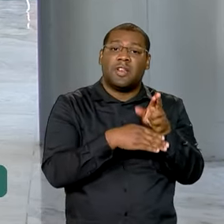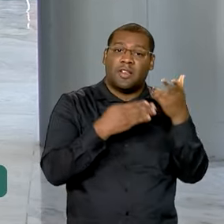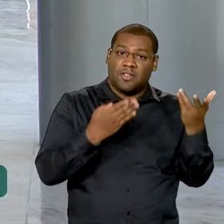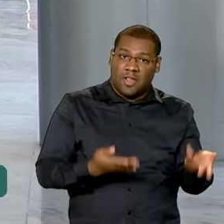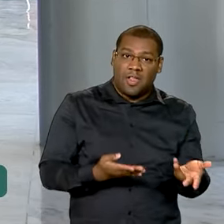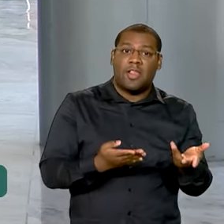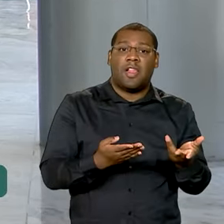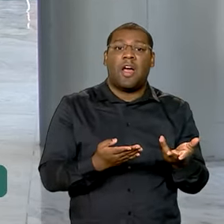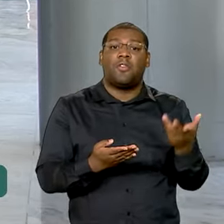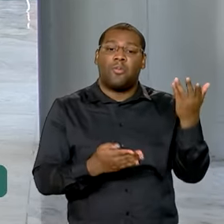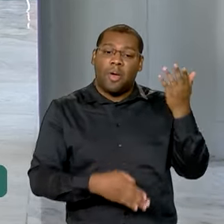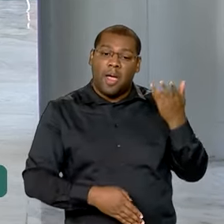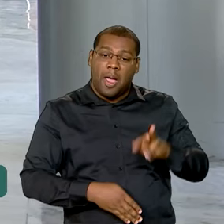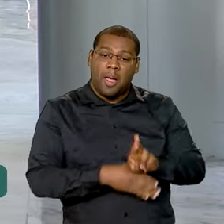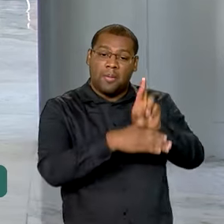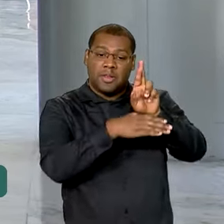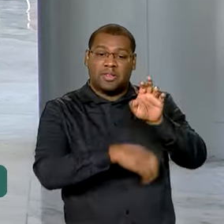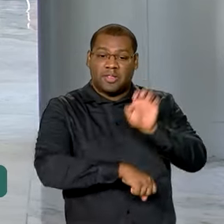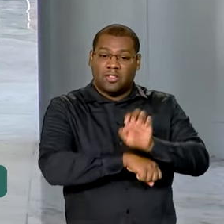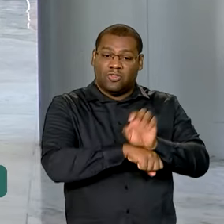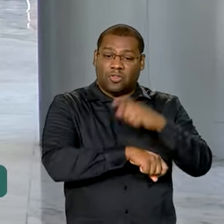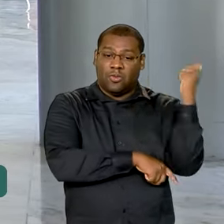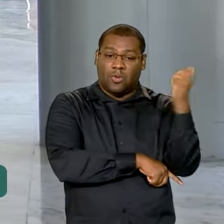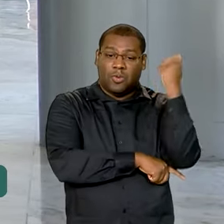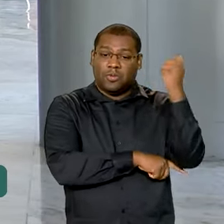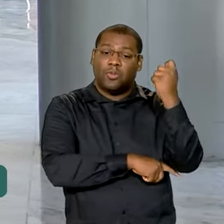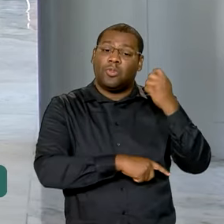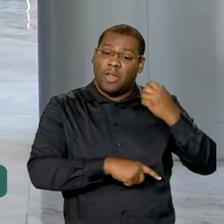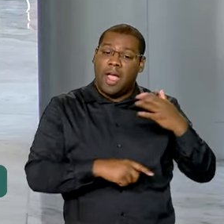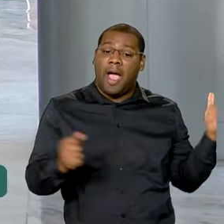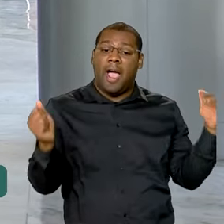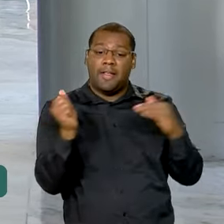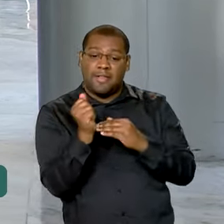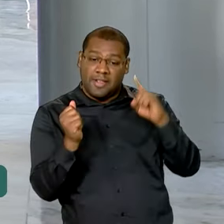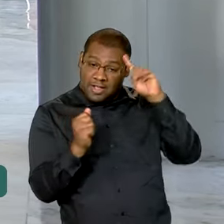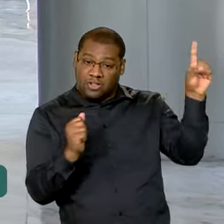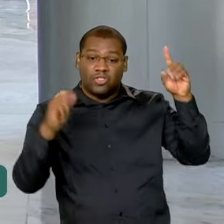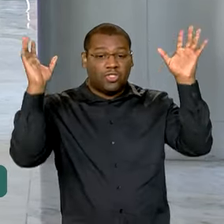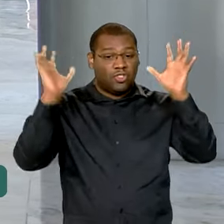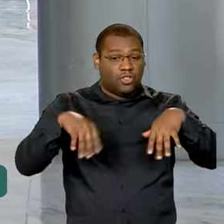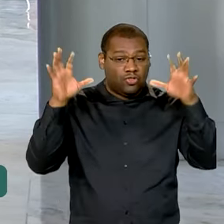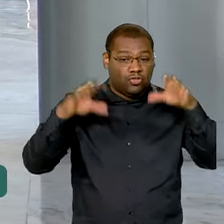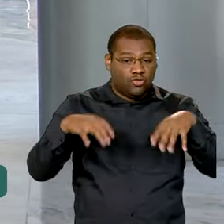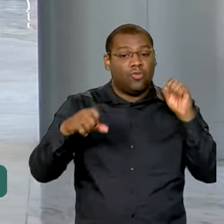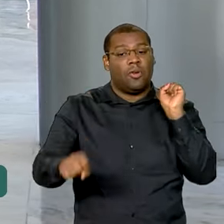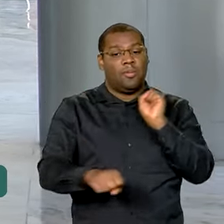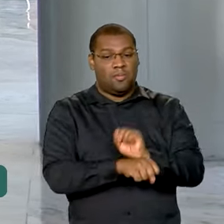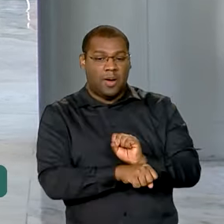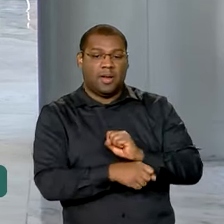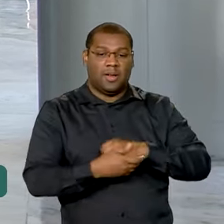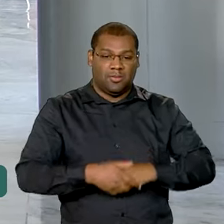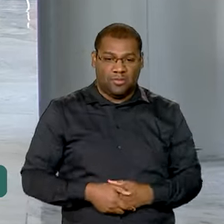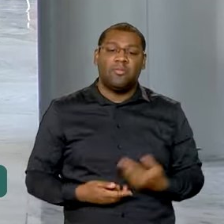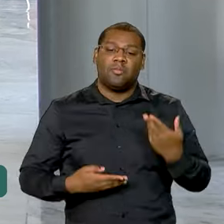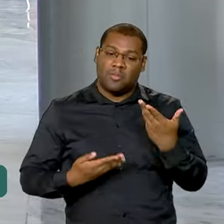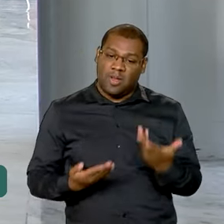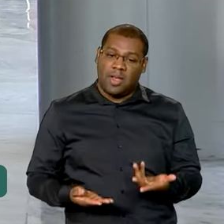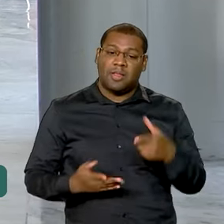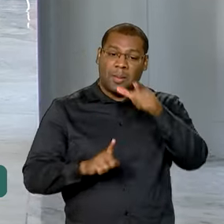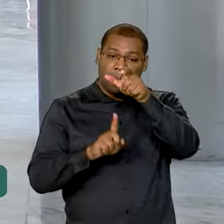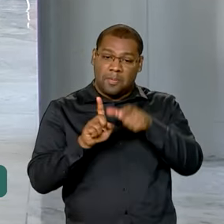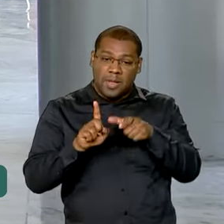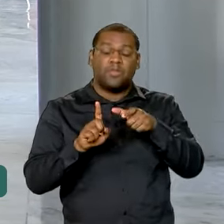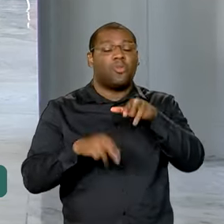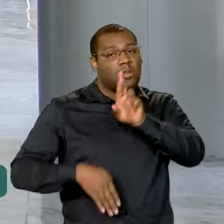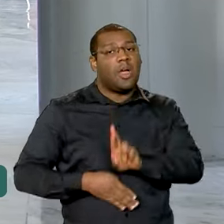no estado até o fim da calamidade. Ele pretende colocar alguém para representar o governo federal para conduzir aí a